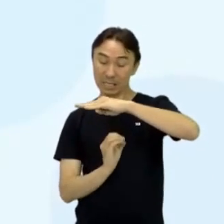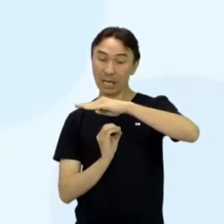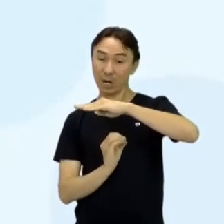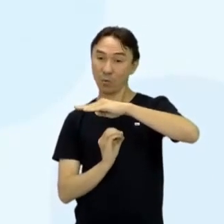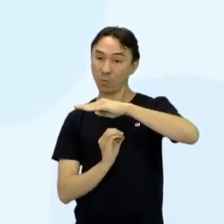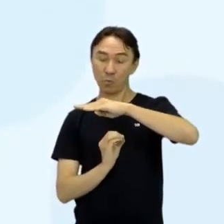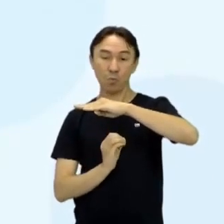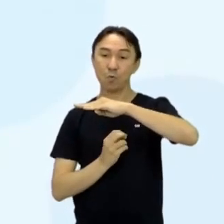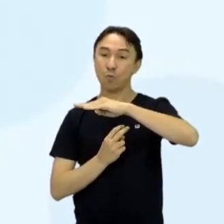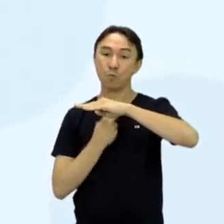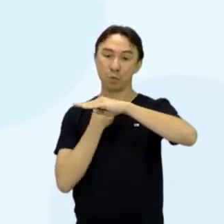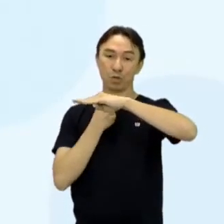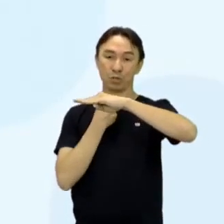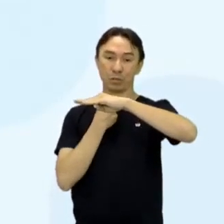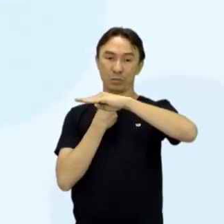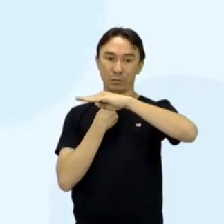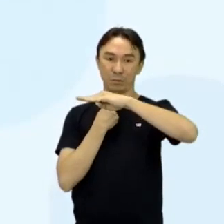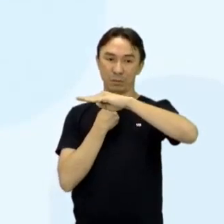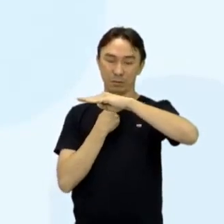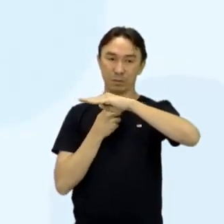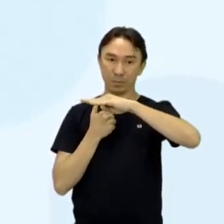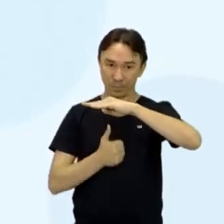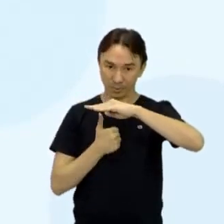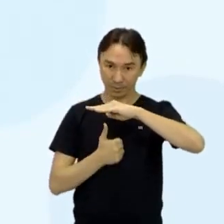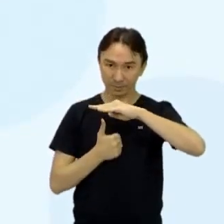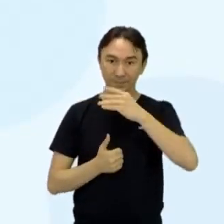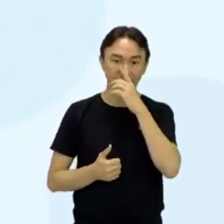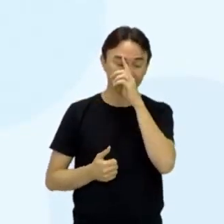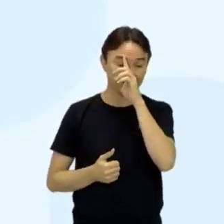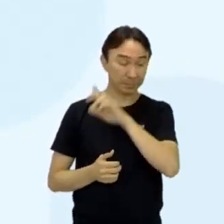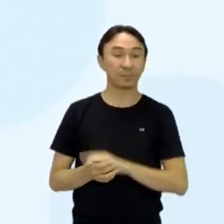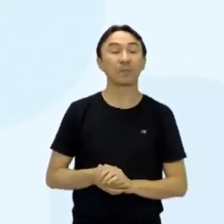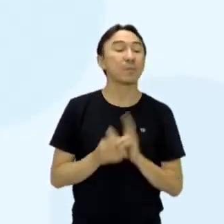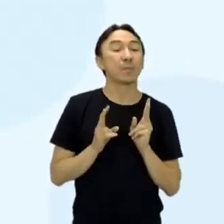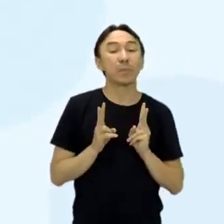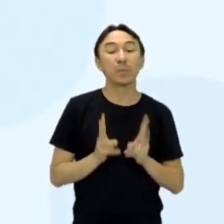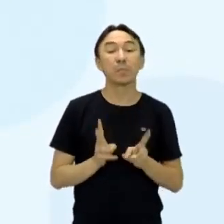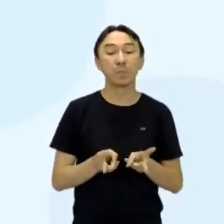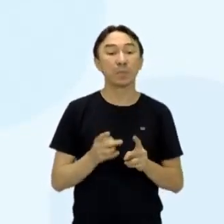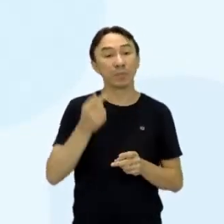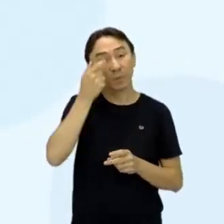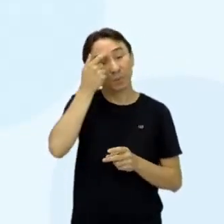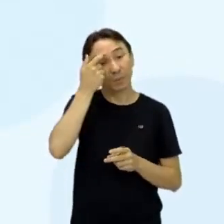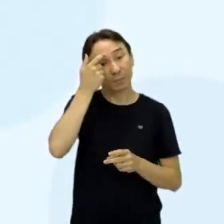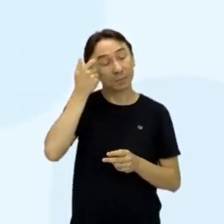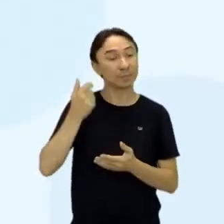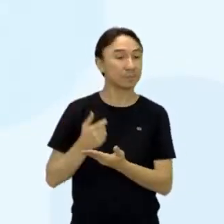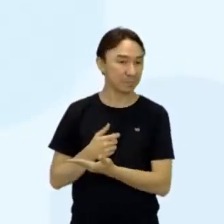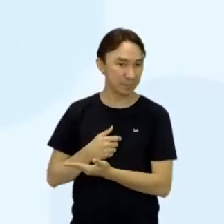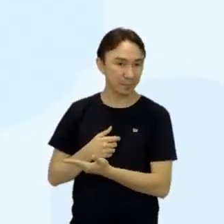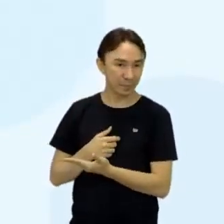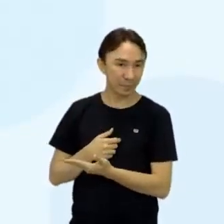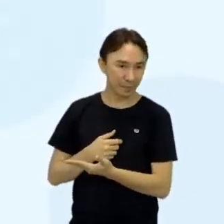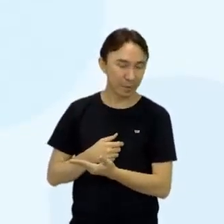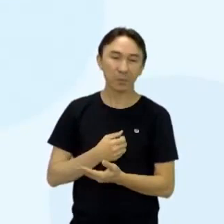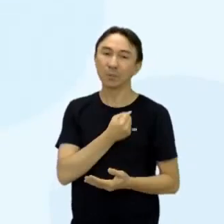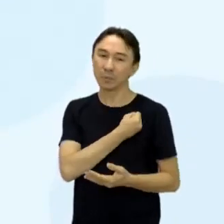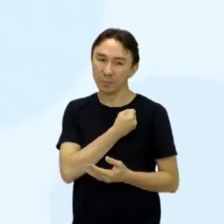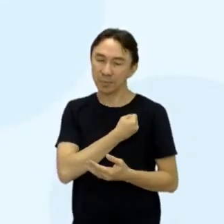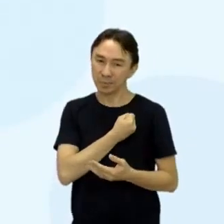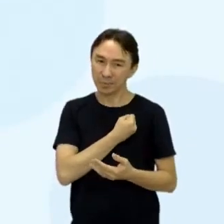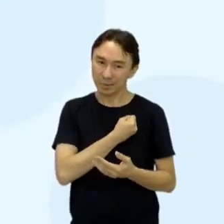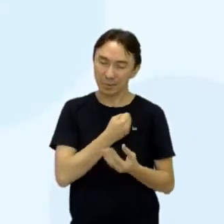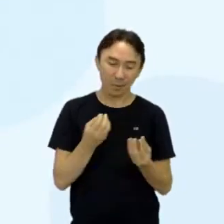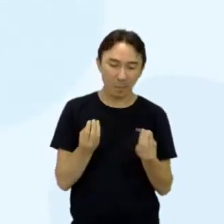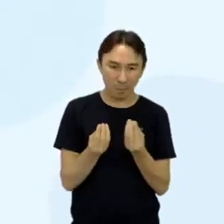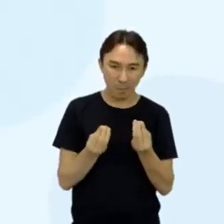não pode dividir por zero, tá certo? Então, olha lá. Vamos relembrar como os números são organizados. Então,